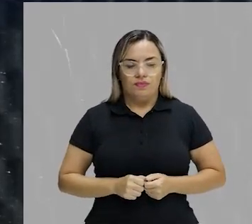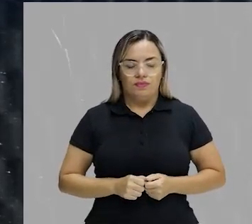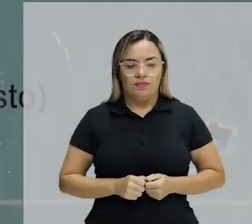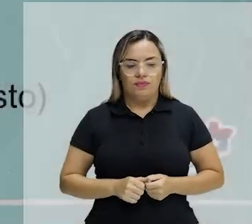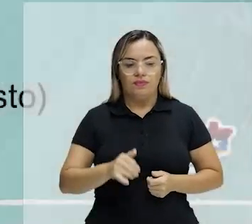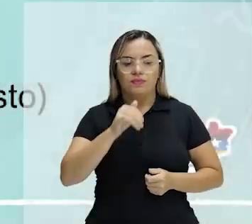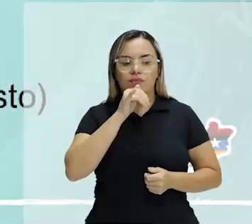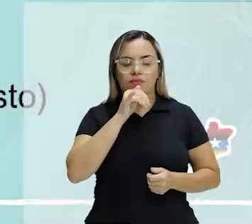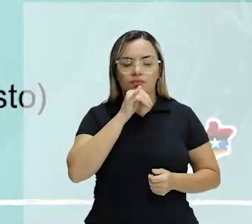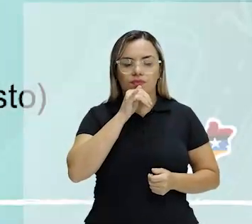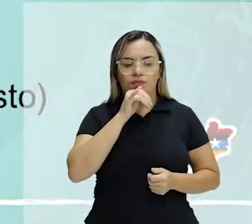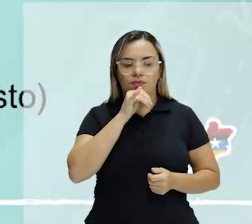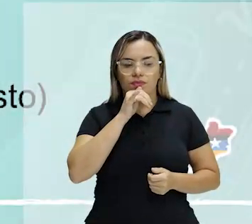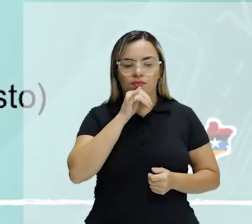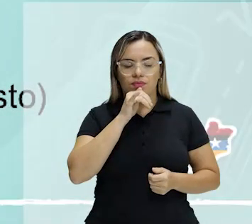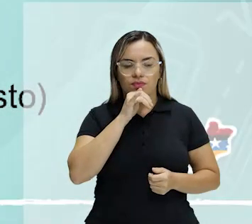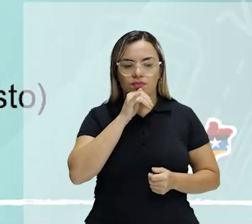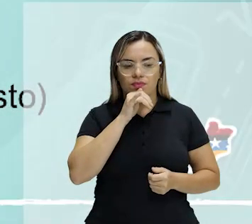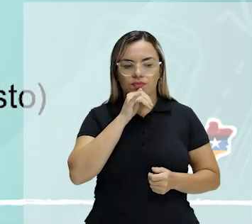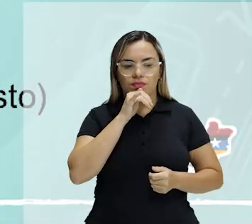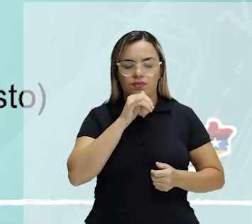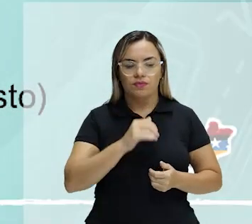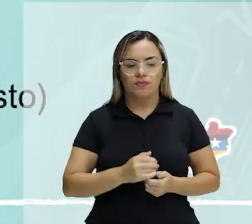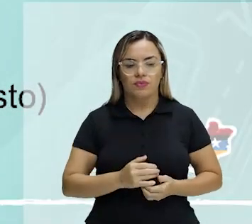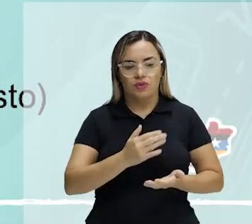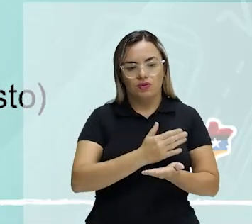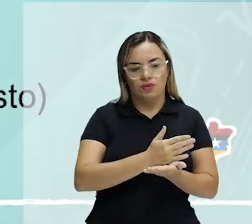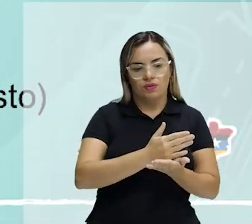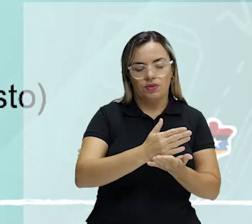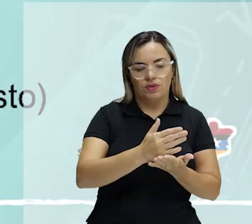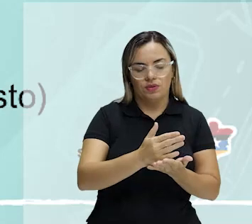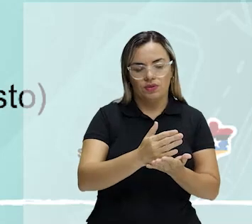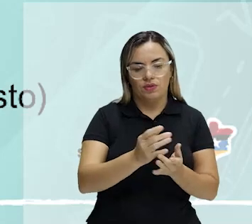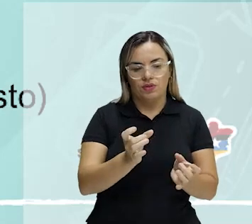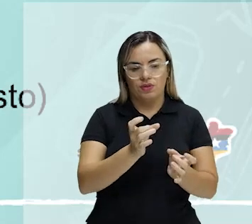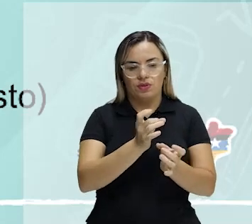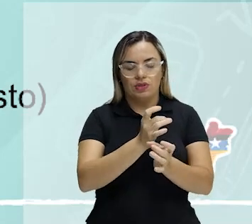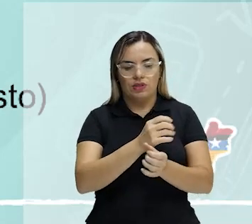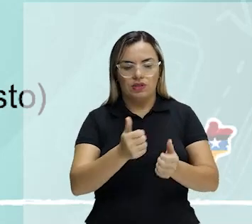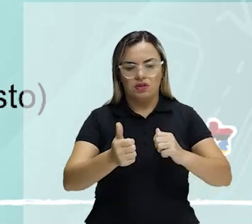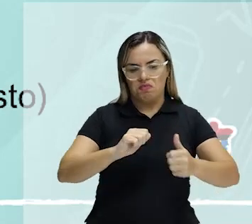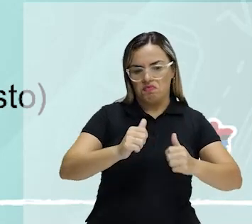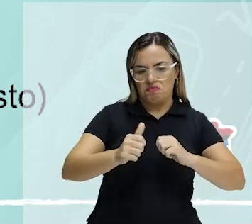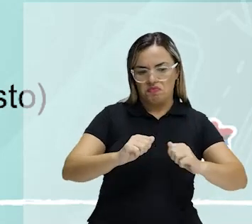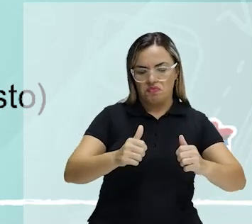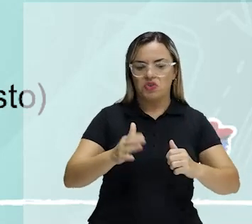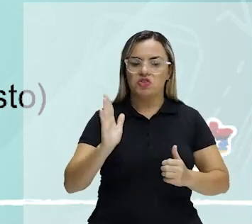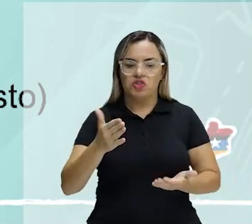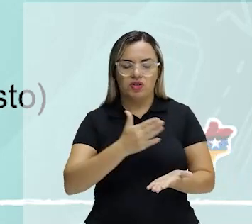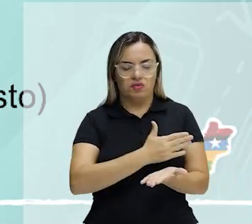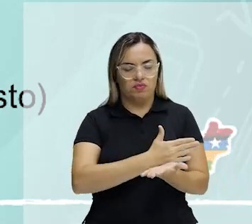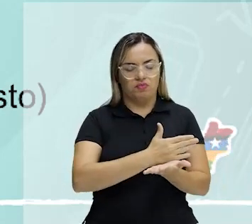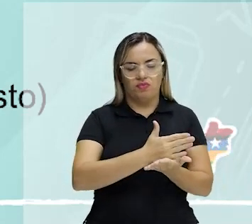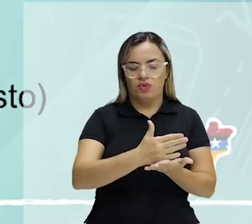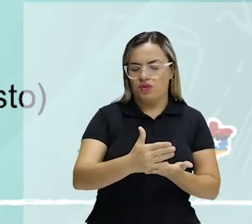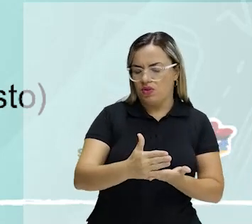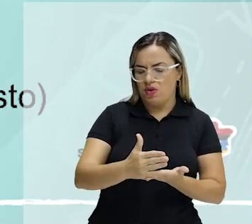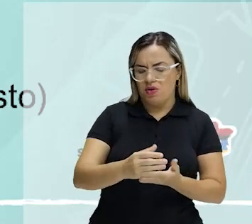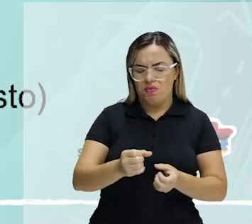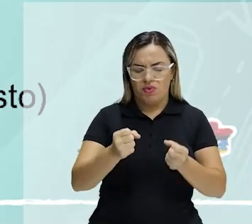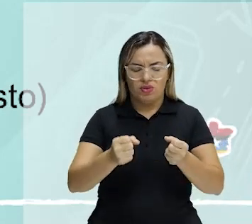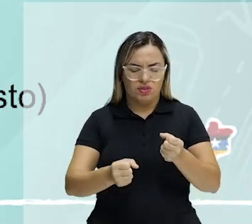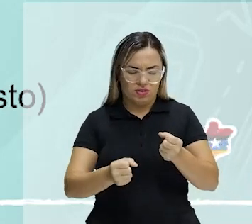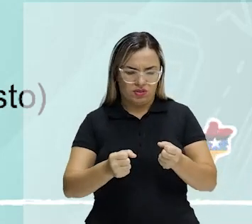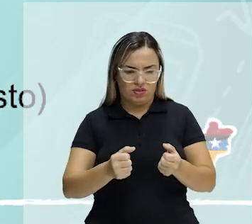Então, no exemplo aqui, ó, a fase final da liga já começou. Da Liga dos Campeões, da Liga de Futebol, da Liga de Voleibol,